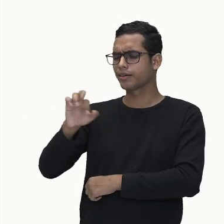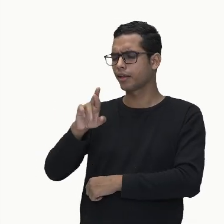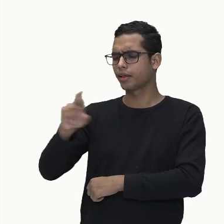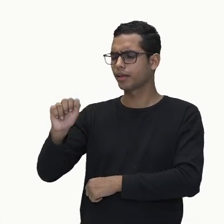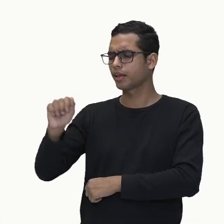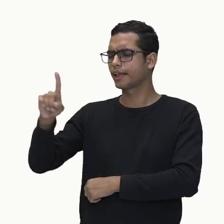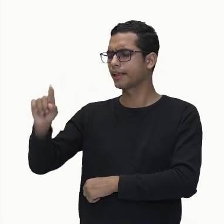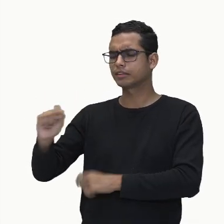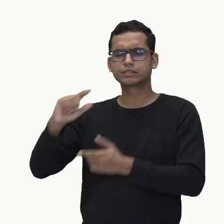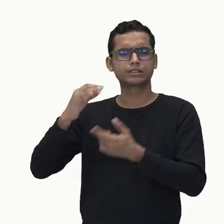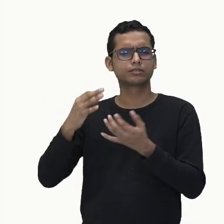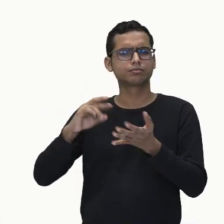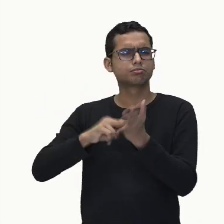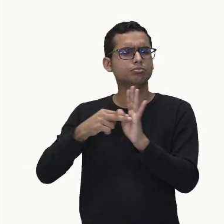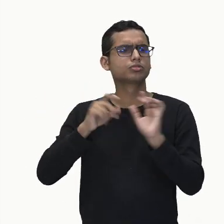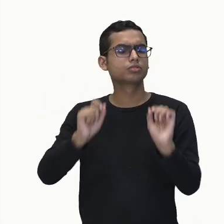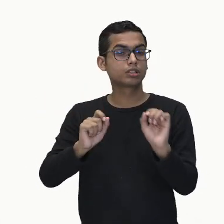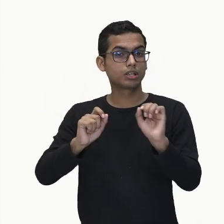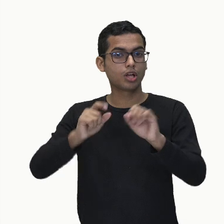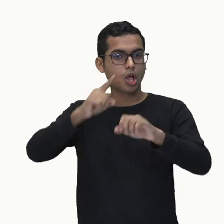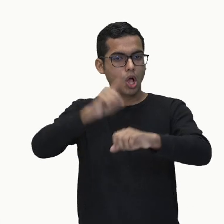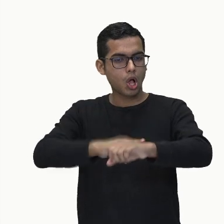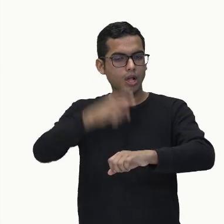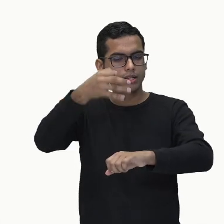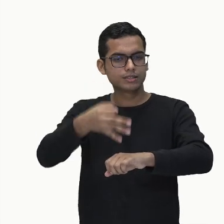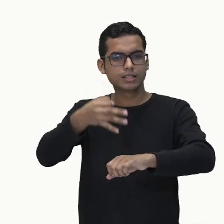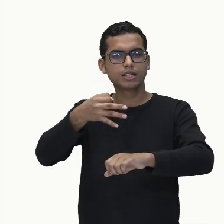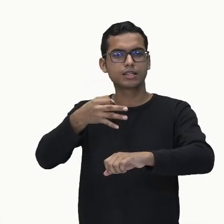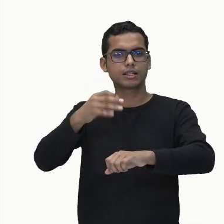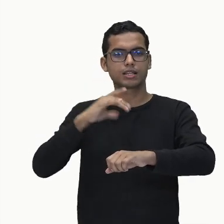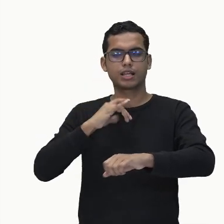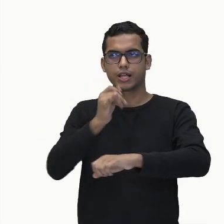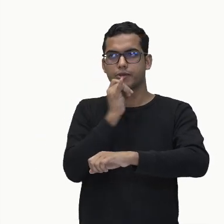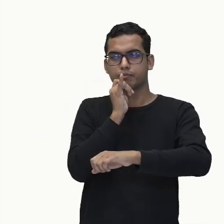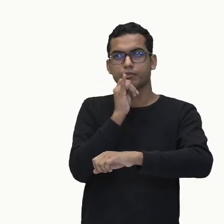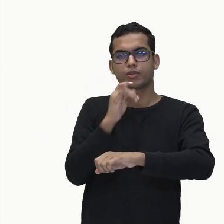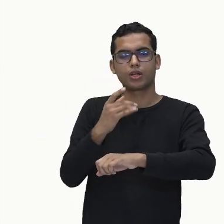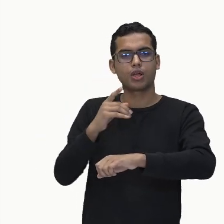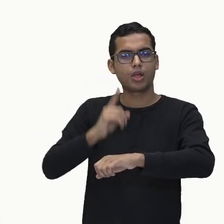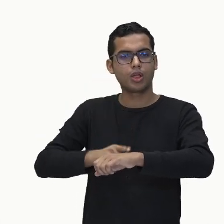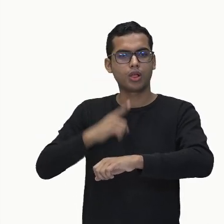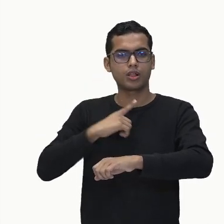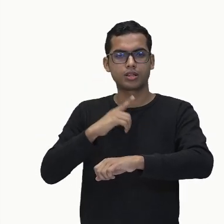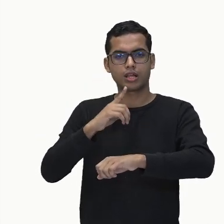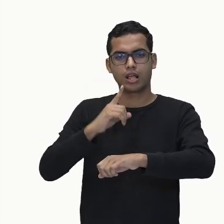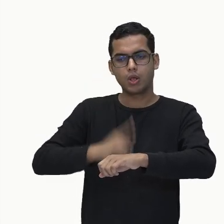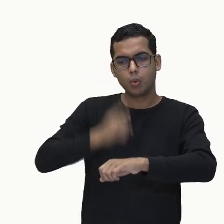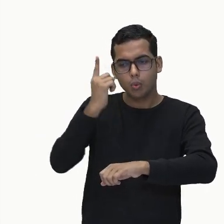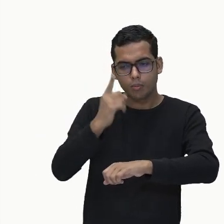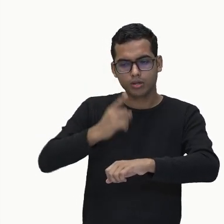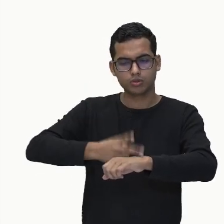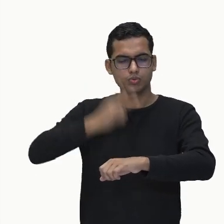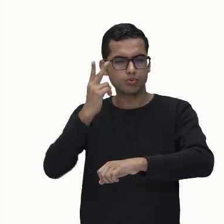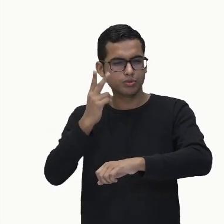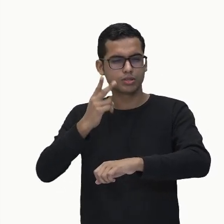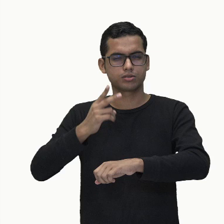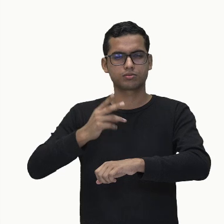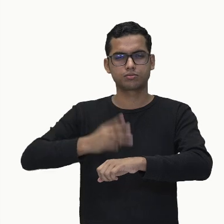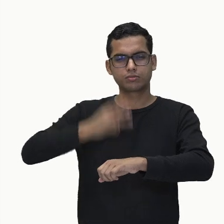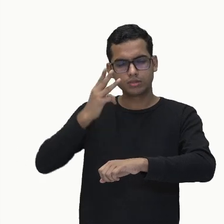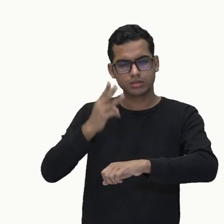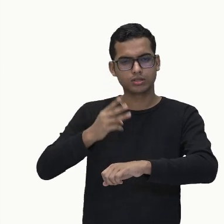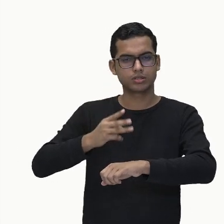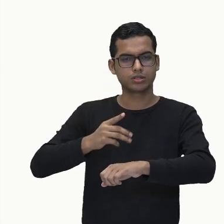significa a hora fechada exatamente 2 horas exatamente 10 horas exatamente 11 horas é isso